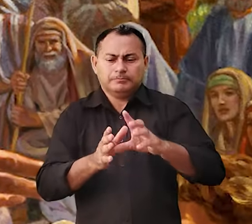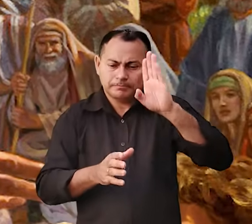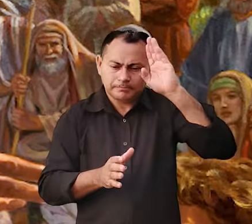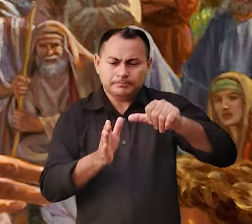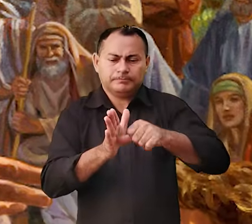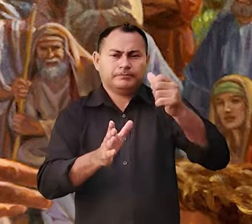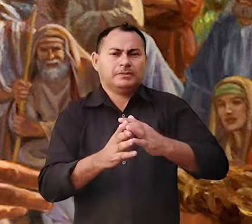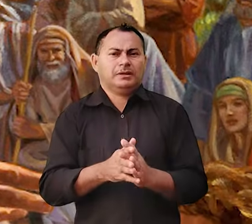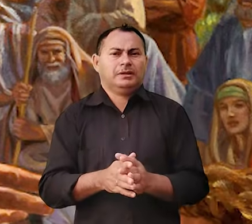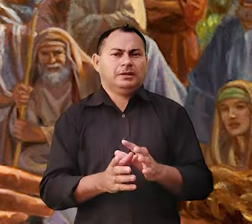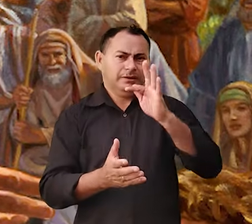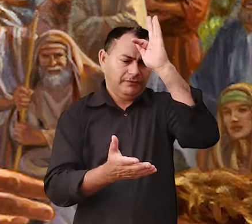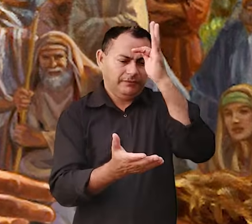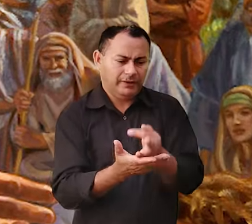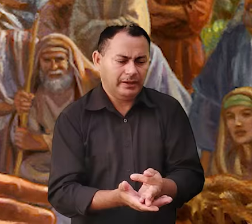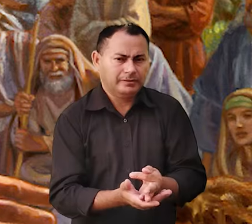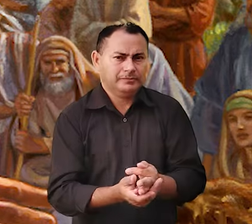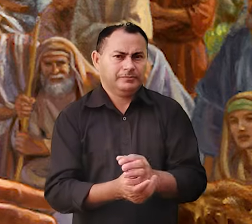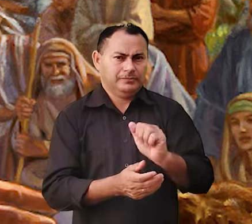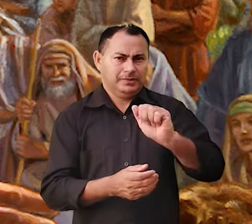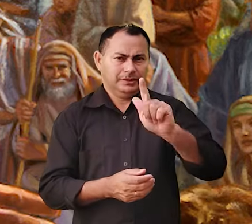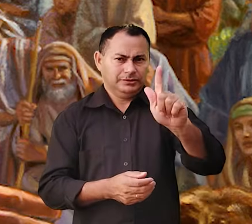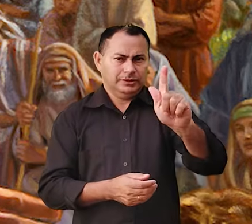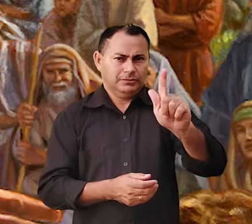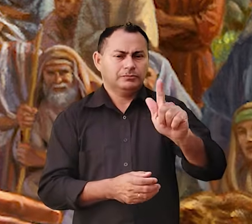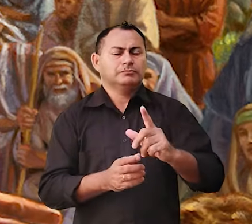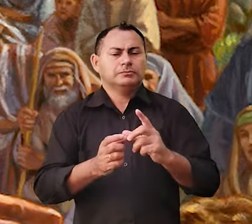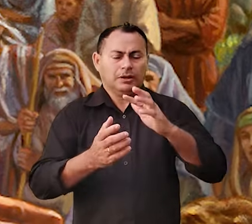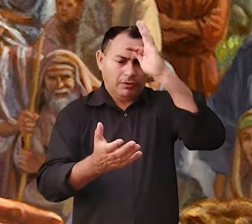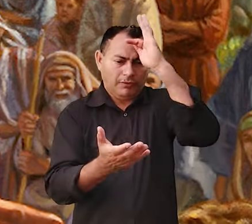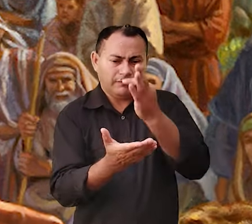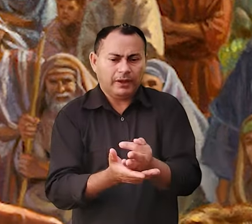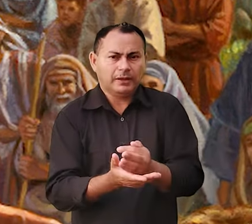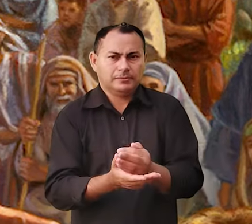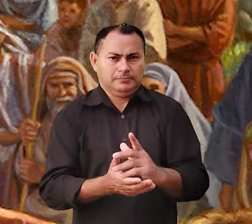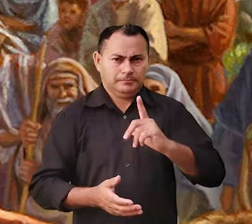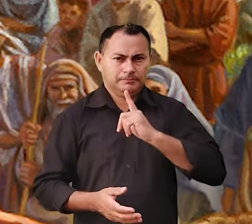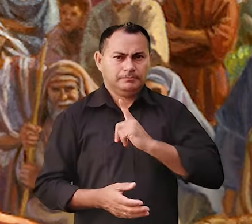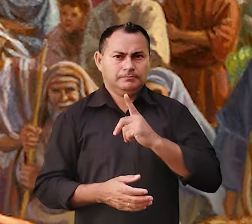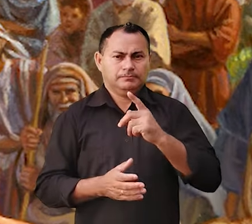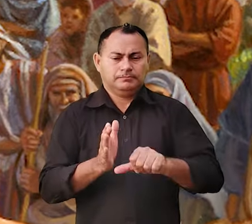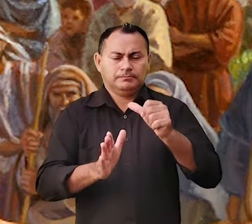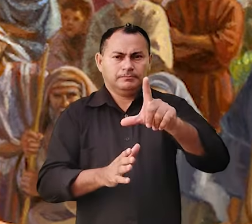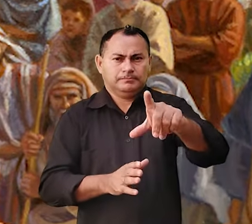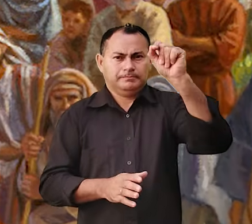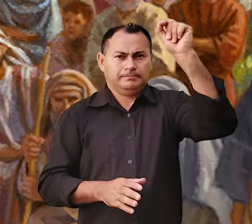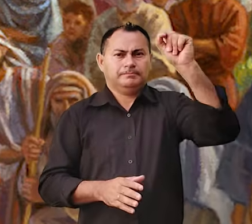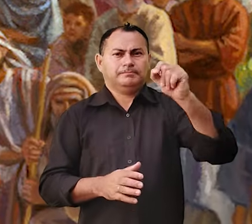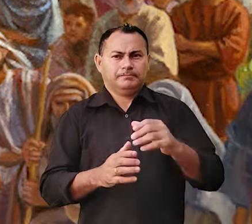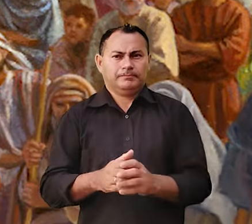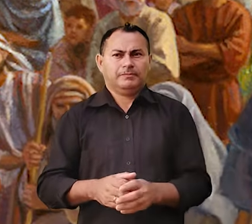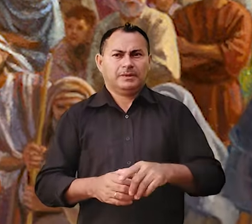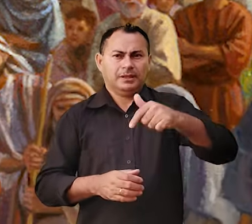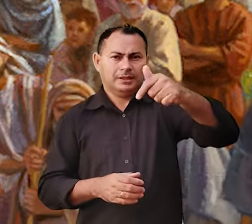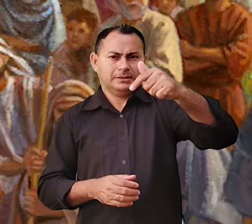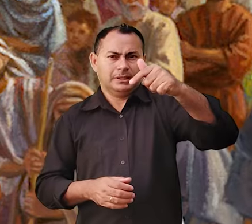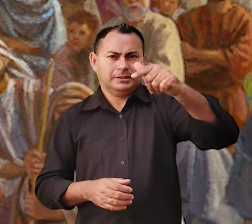sobre prioridades e sobre fé. Ageu pregou que com fé eles iriam estabelecer suas